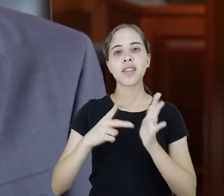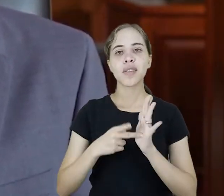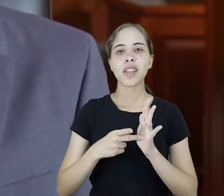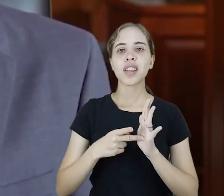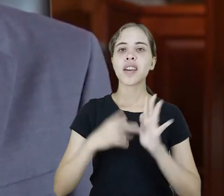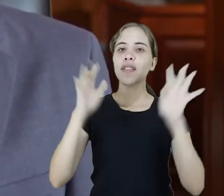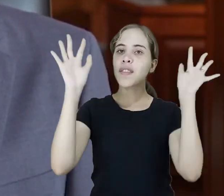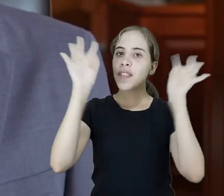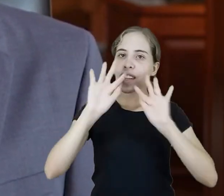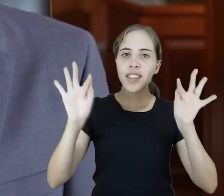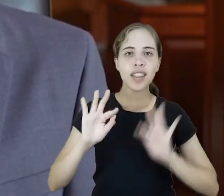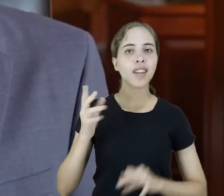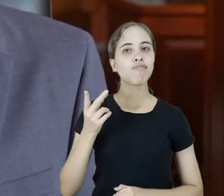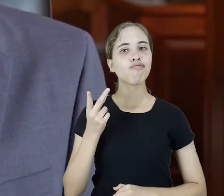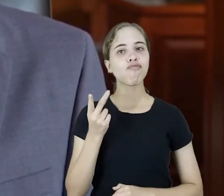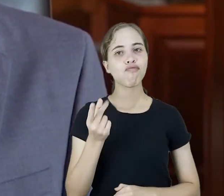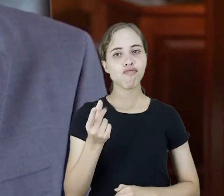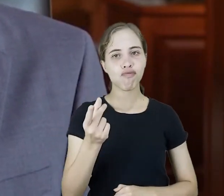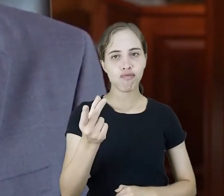sem fim.